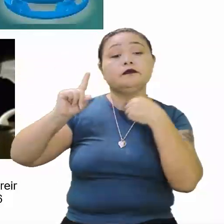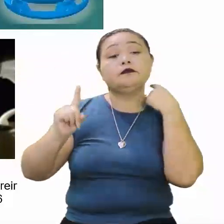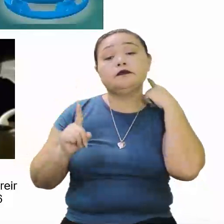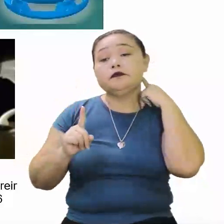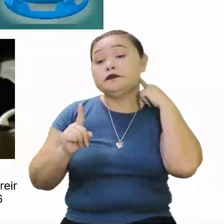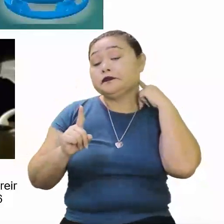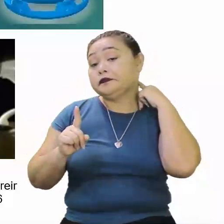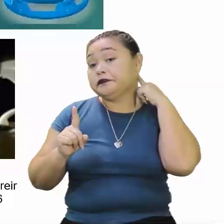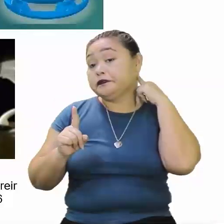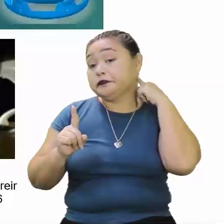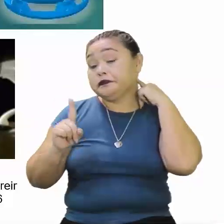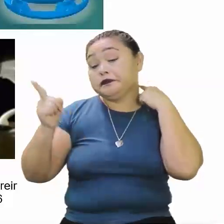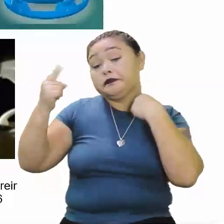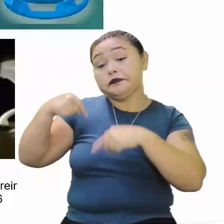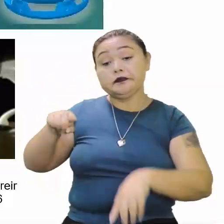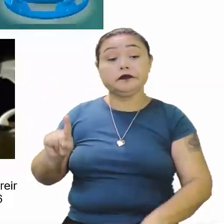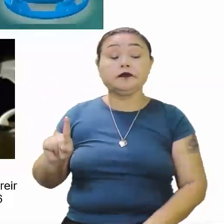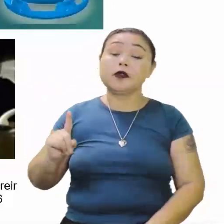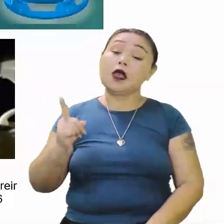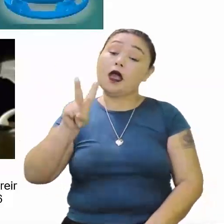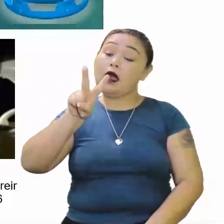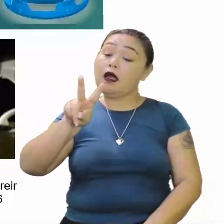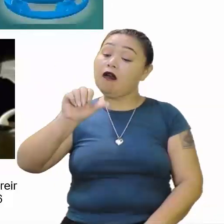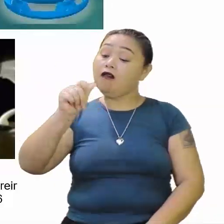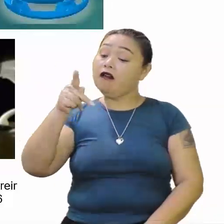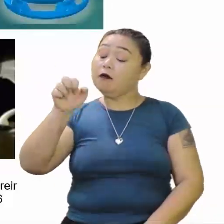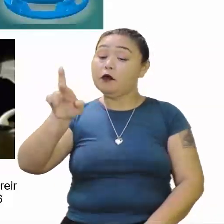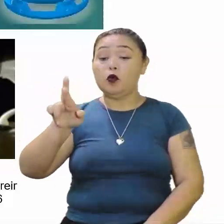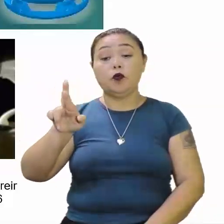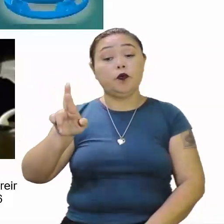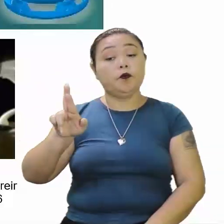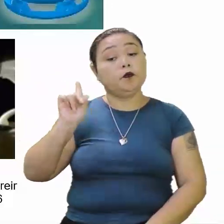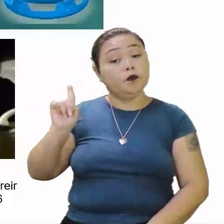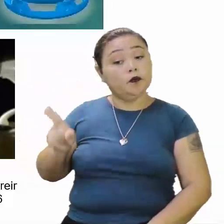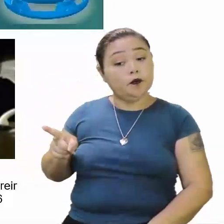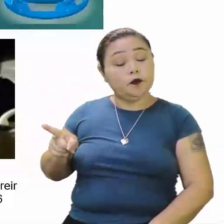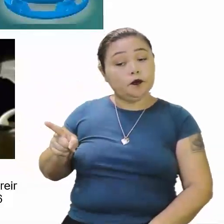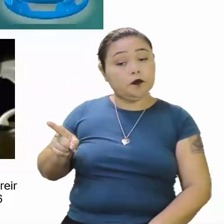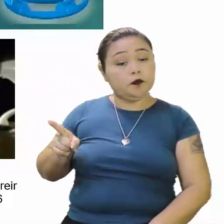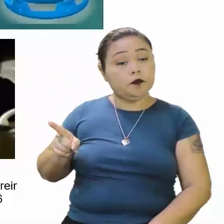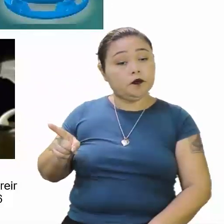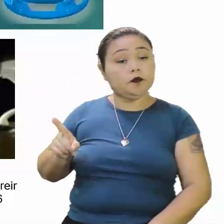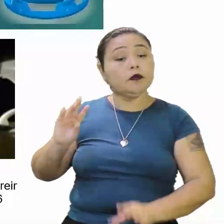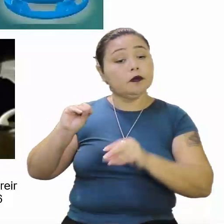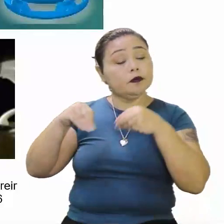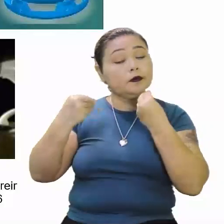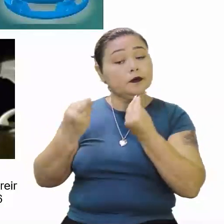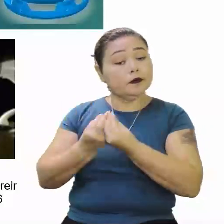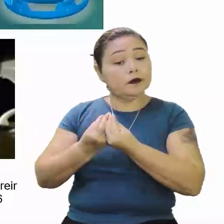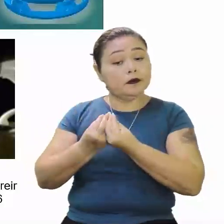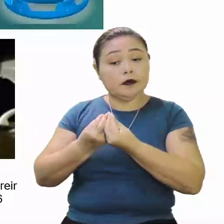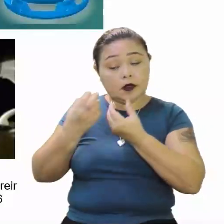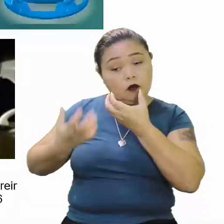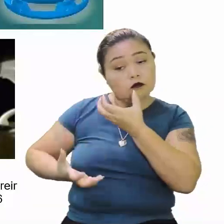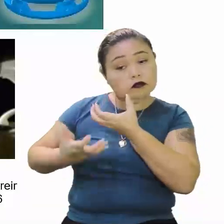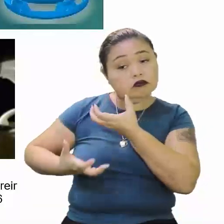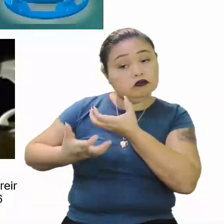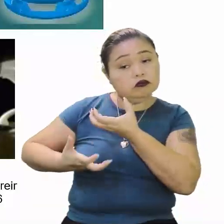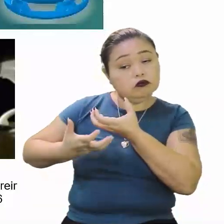bom? Com relação a vapor, vapor é aquela substância que, por